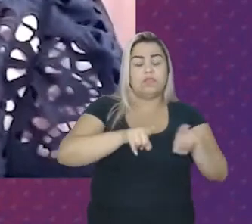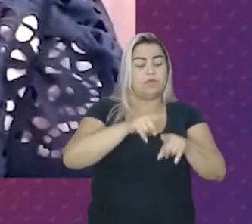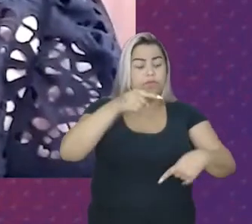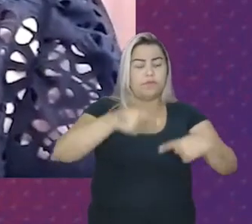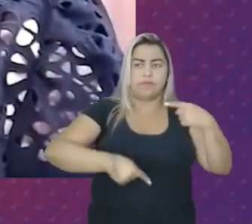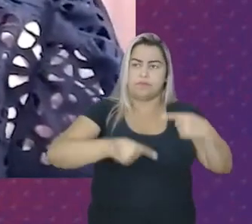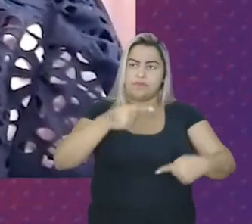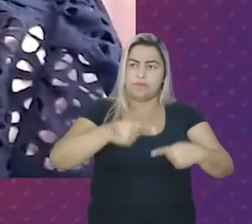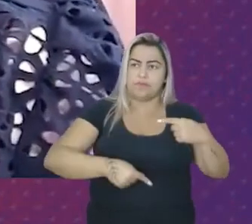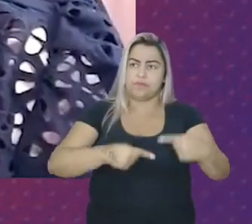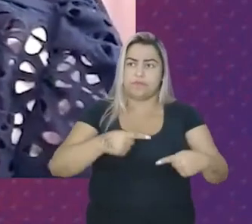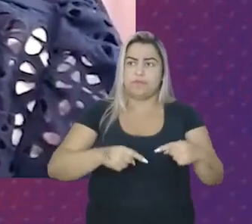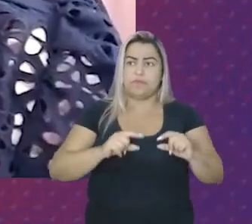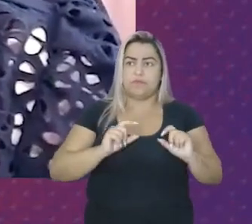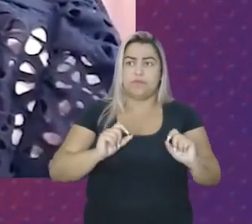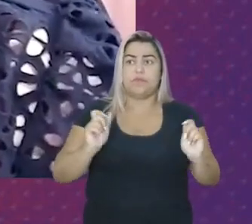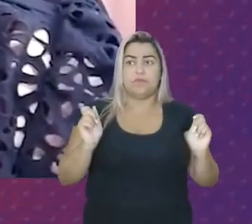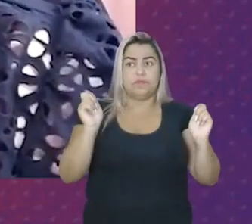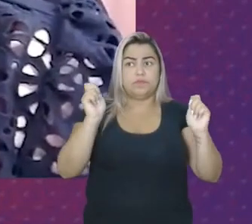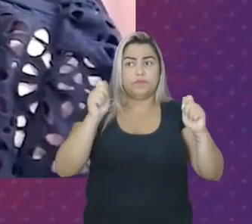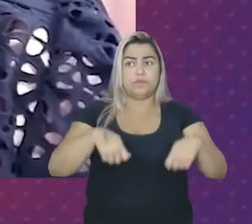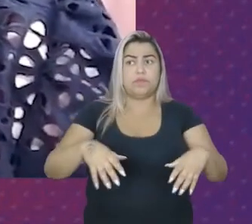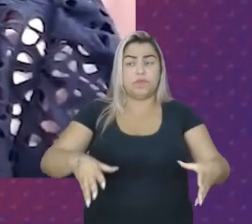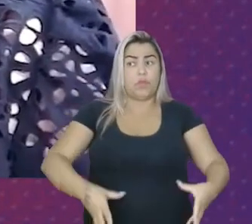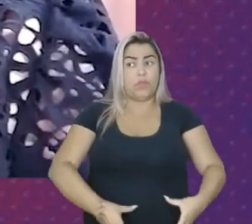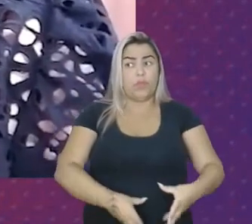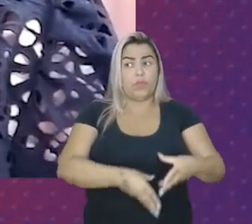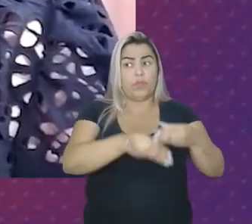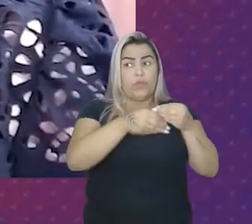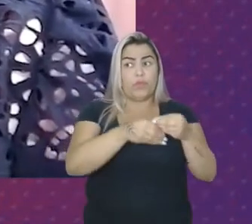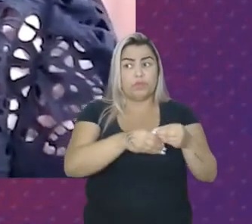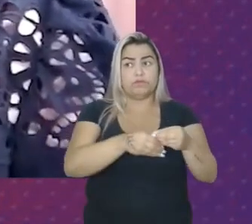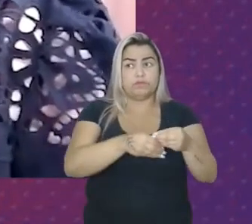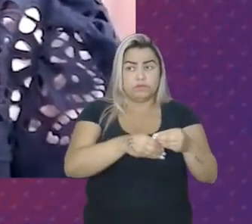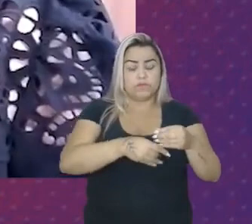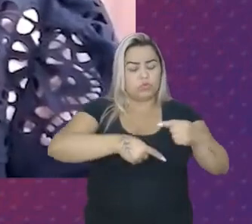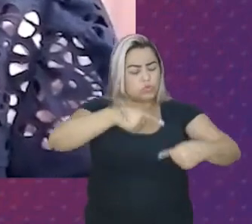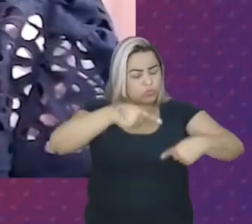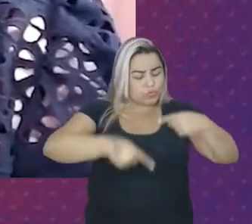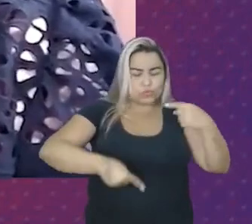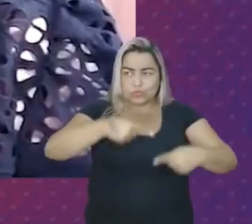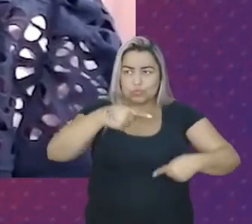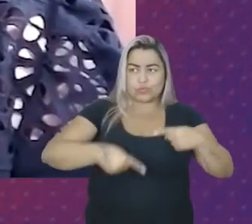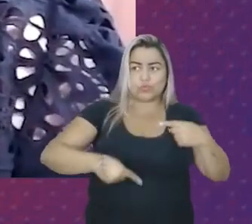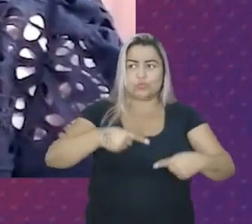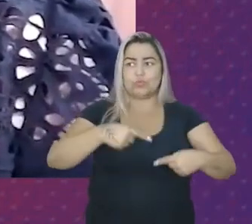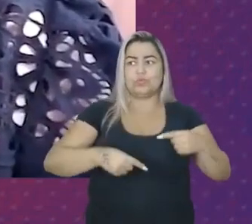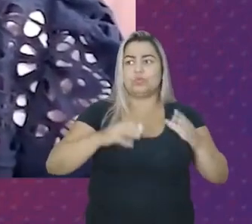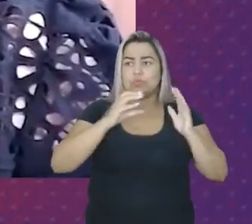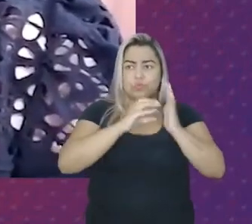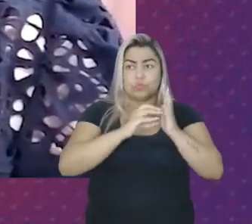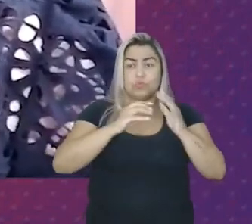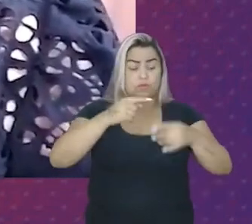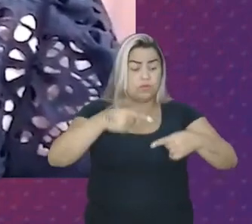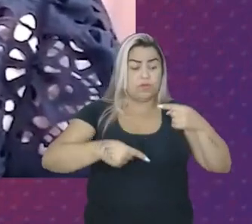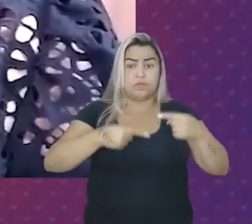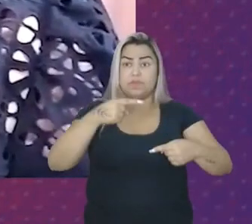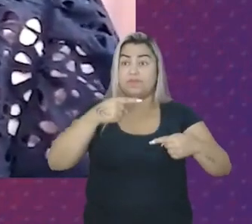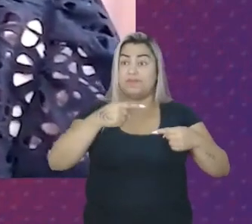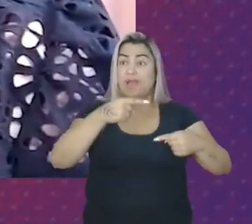discussões todas das políticas que precisamos implementar, o debate nos partidos políticos,